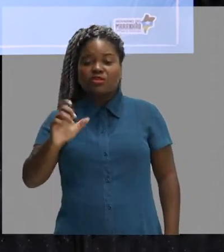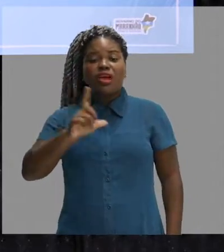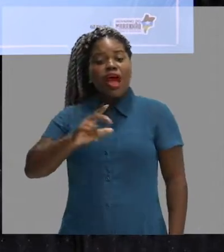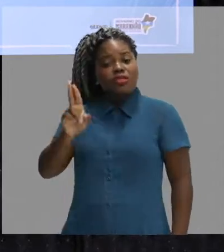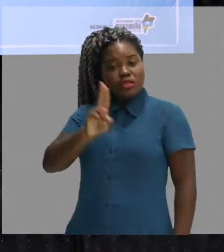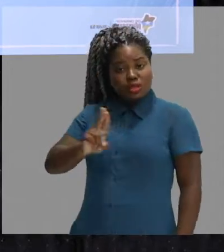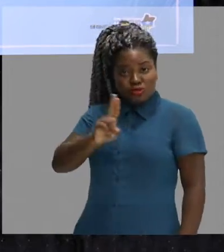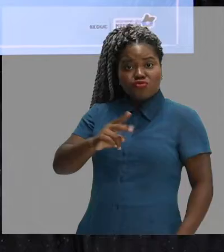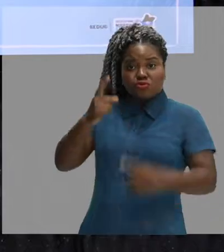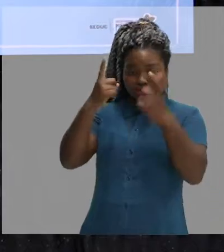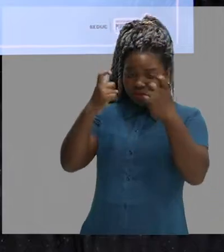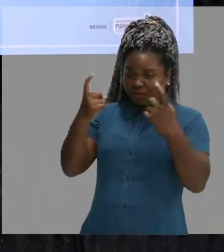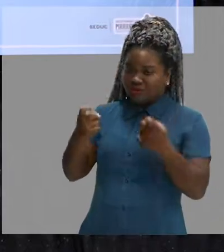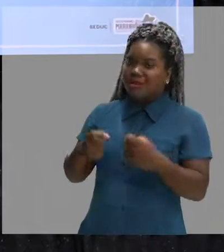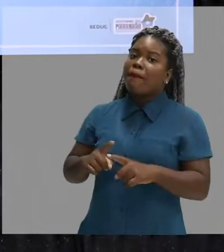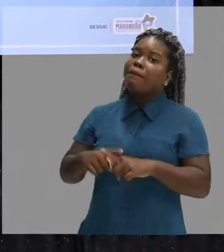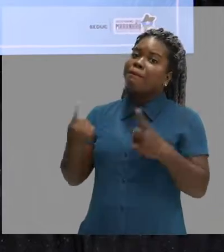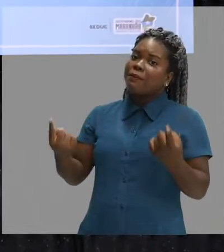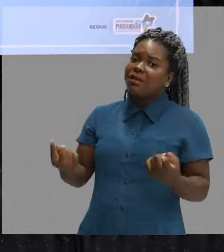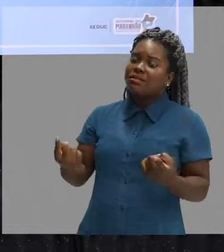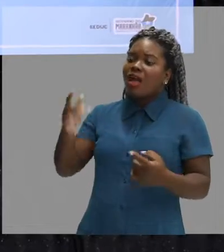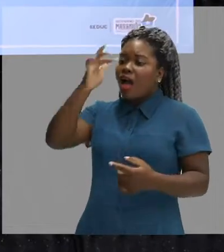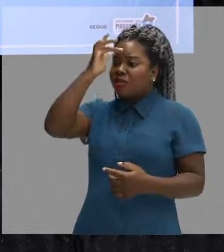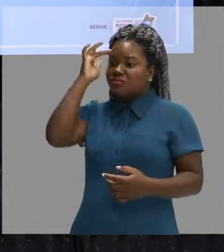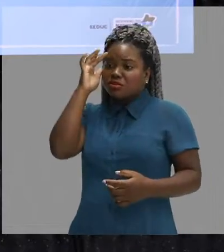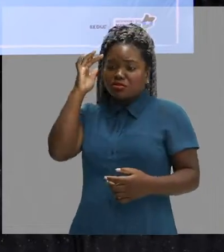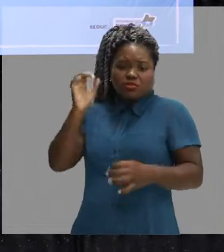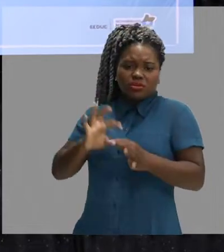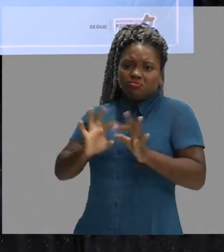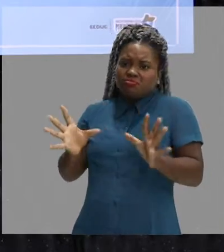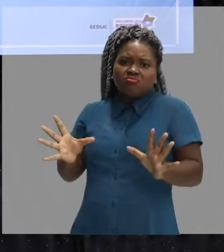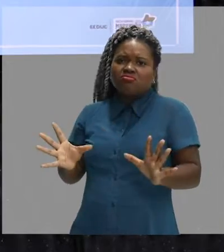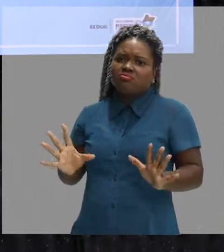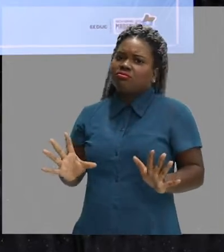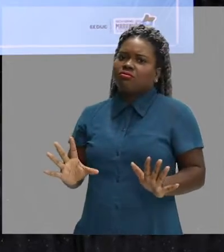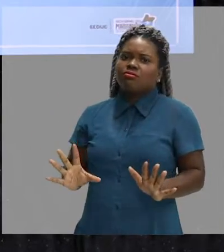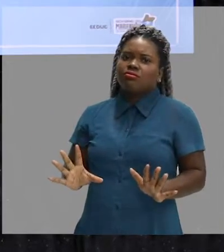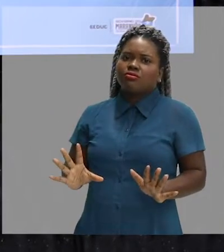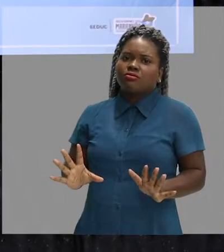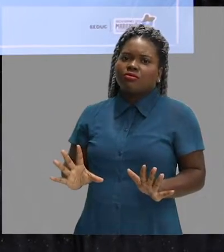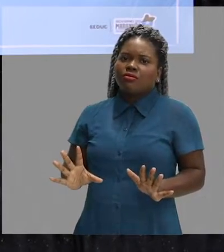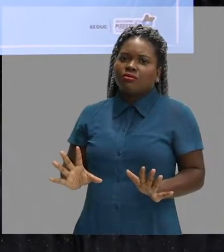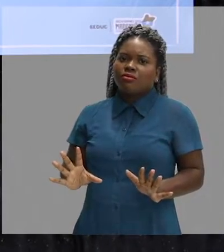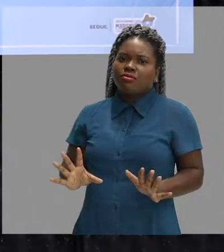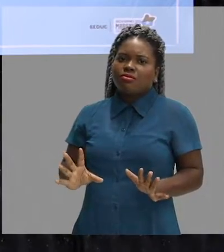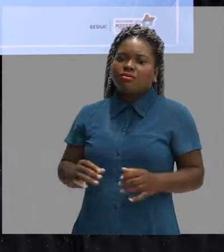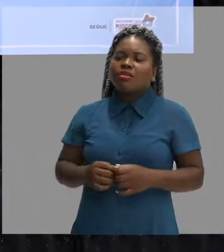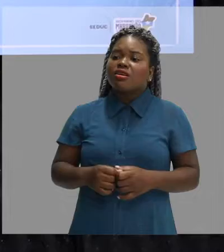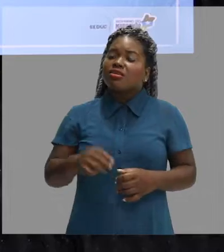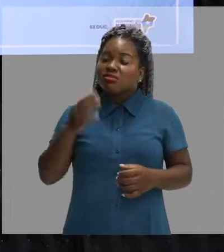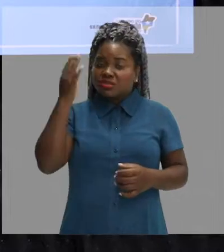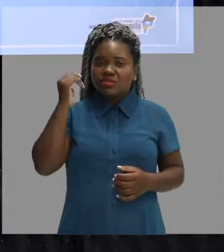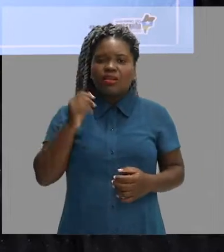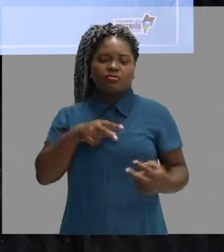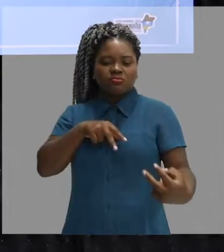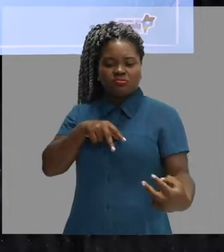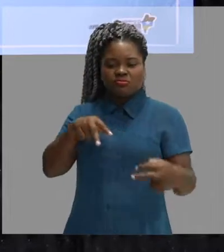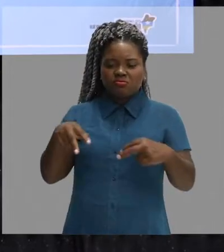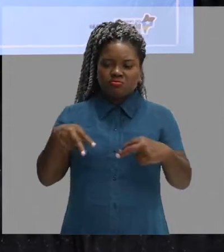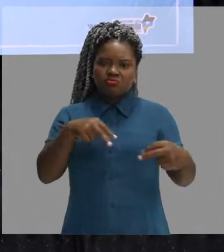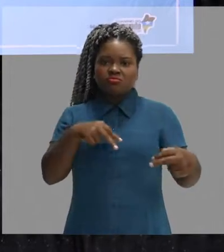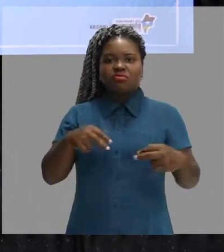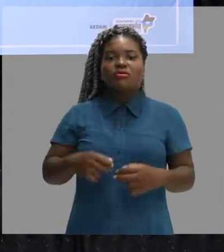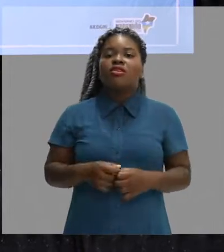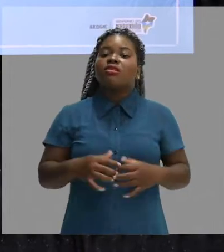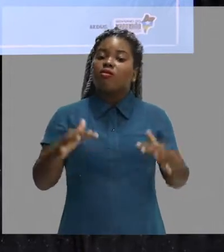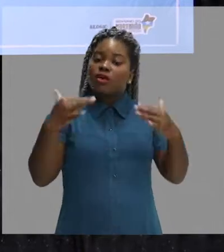dentro daquilo que é permitido. E os competidores nesses esportes onde há uso de violência já vão competir sabendo disso, ok? Então,